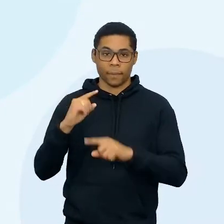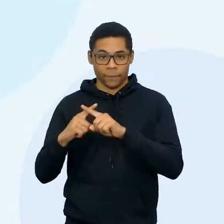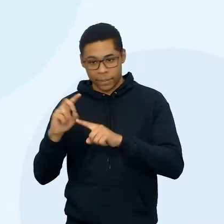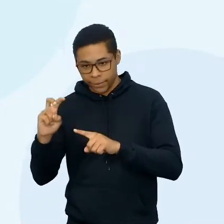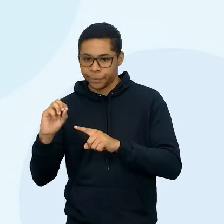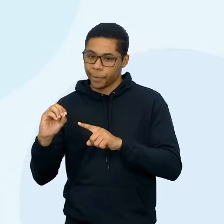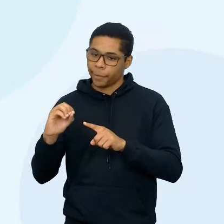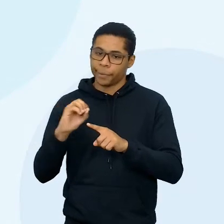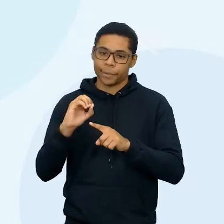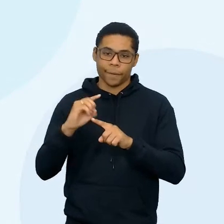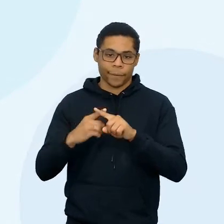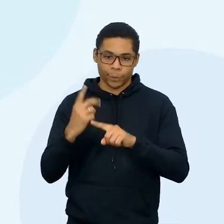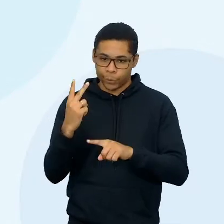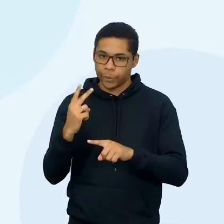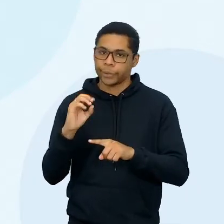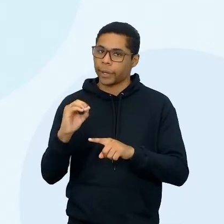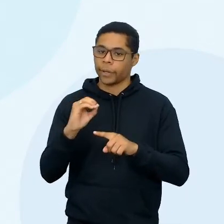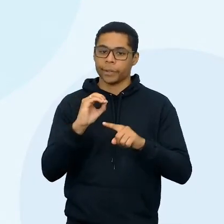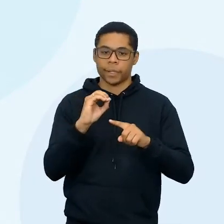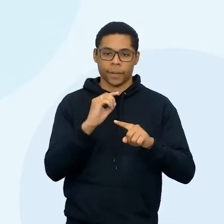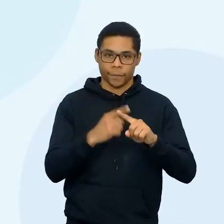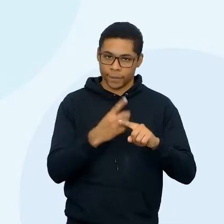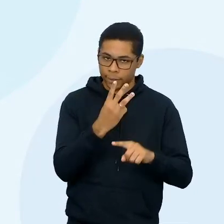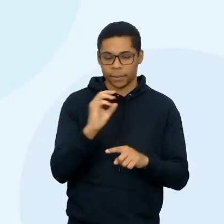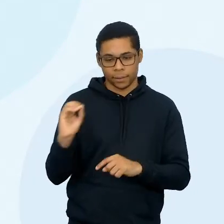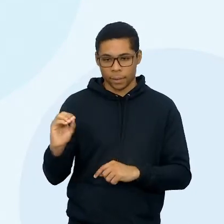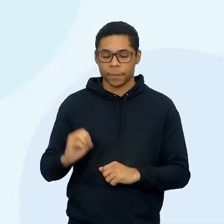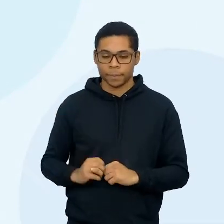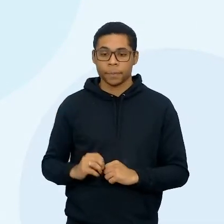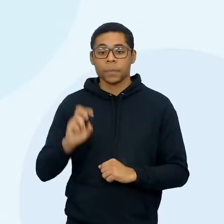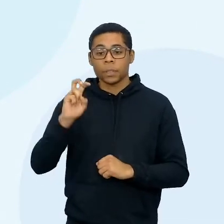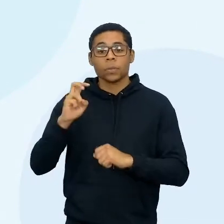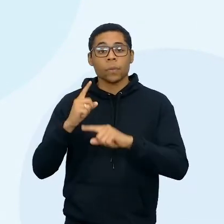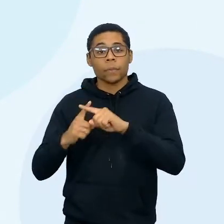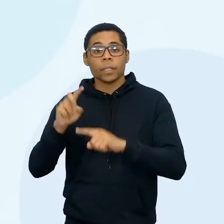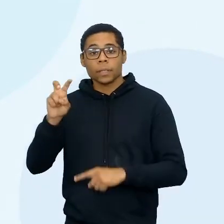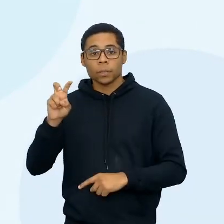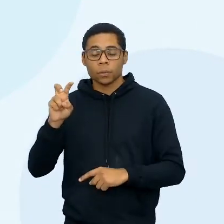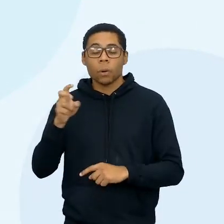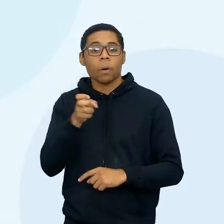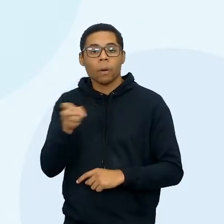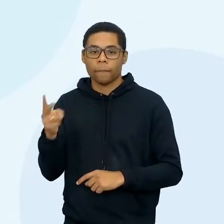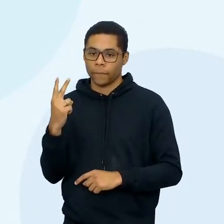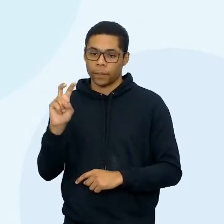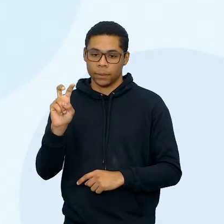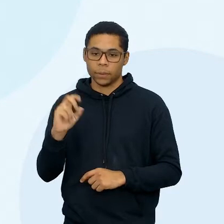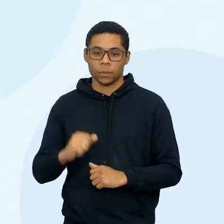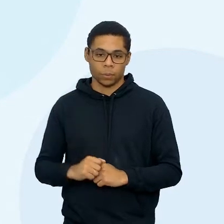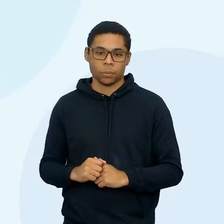3, 0. Coloco mais aí, vamos no 5 agora. 5 vezes 5 dá 25.